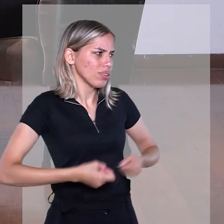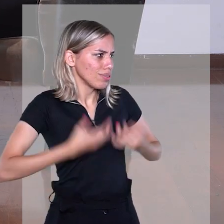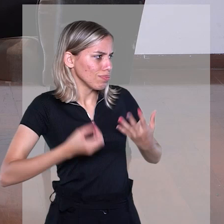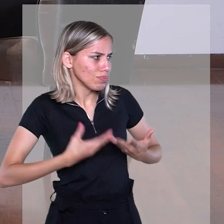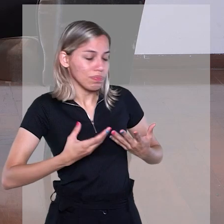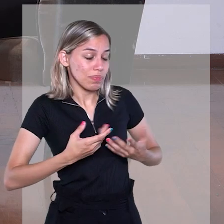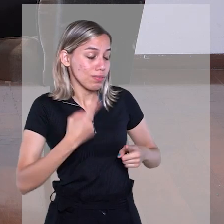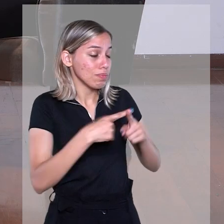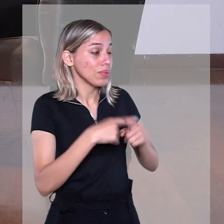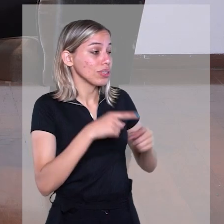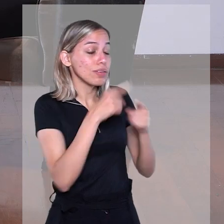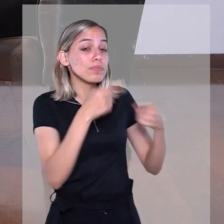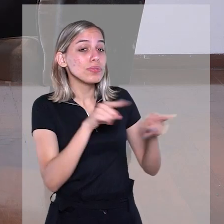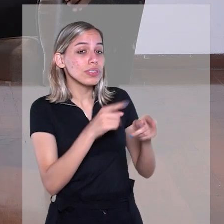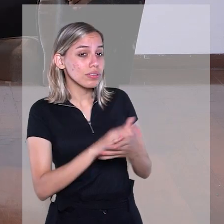música?